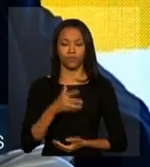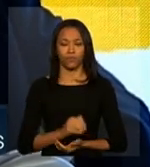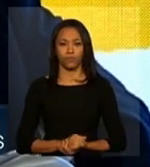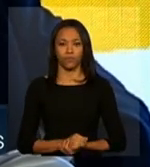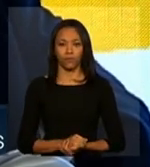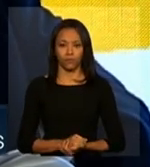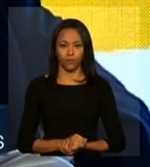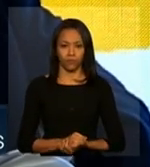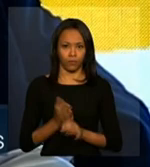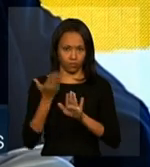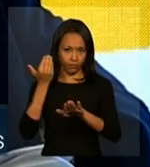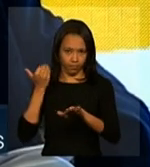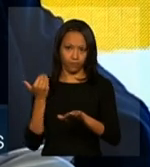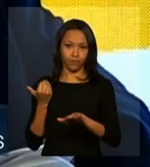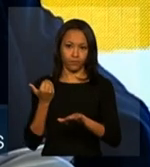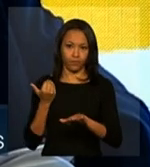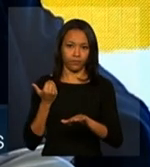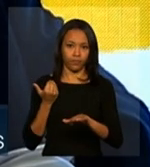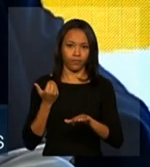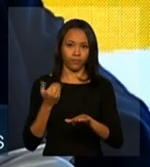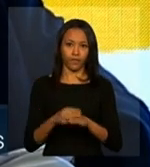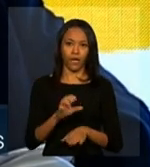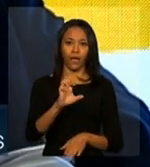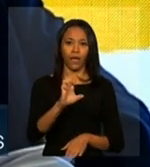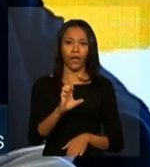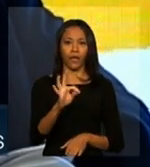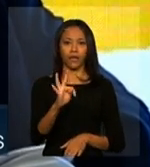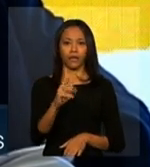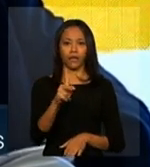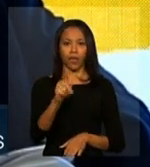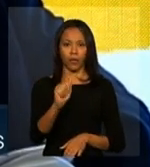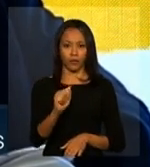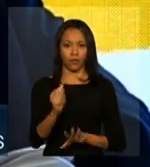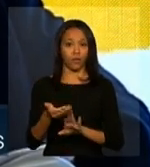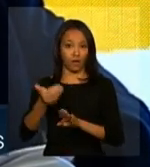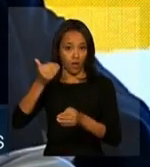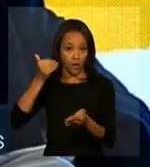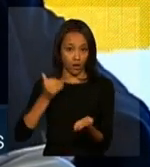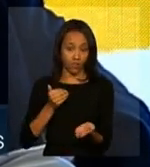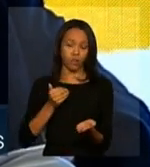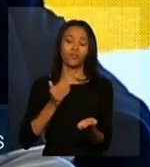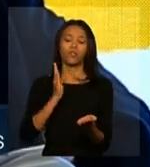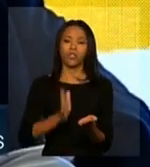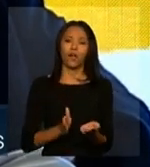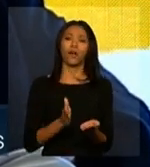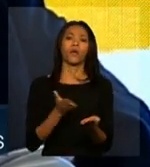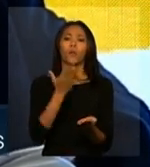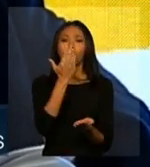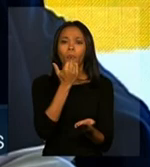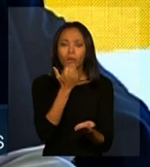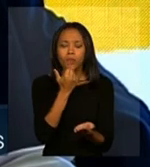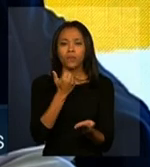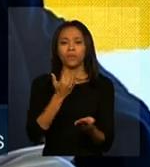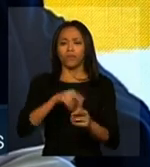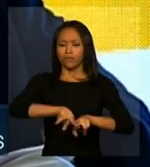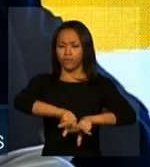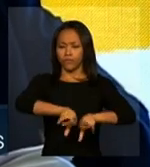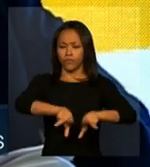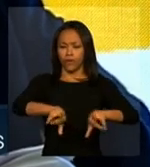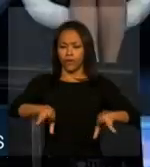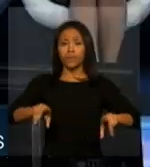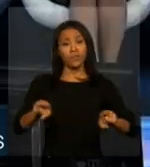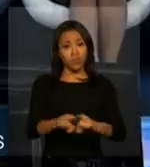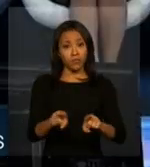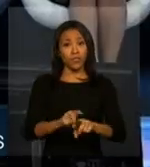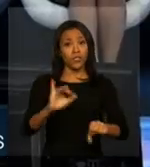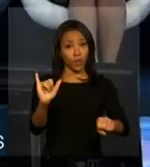na etapa anterior desse ato, de uma alimentação diversificada e de boa qualidade para os mais